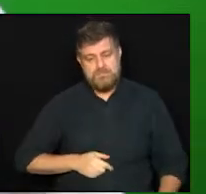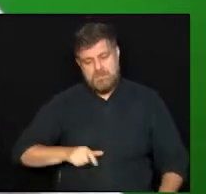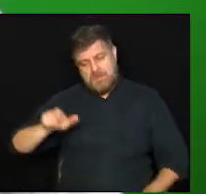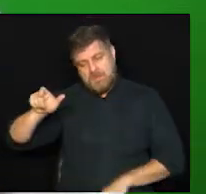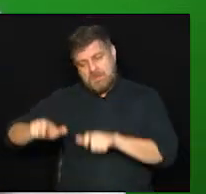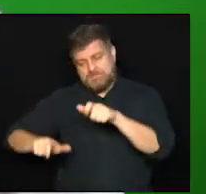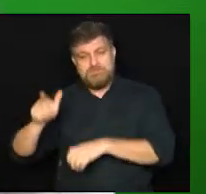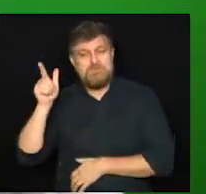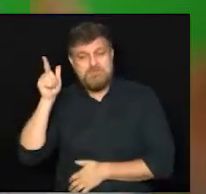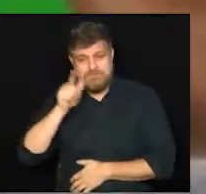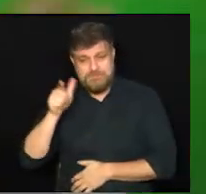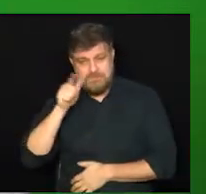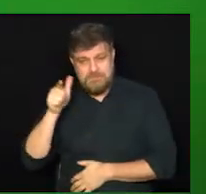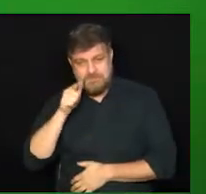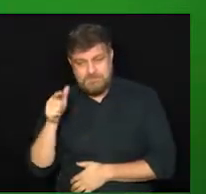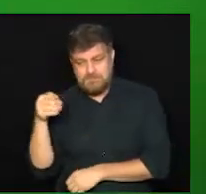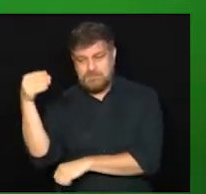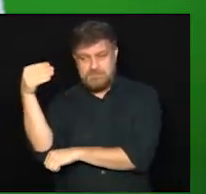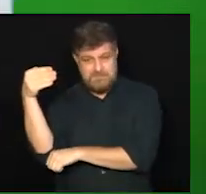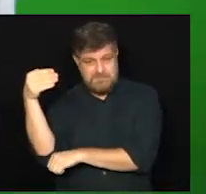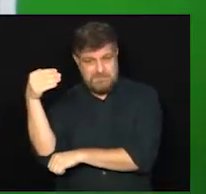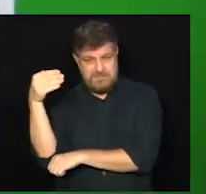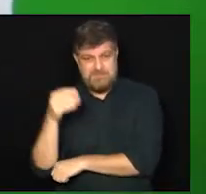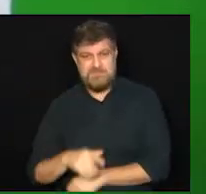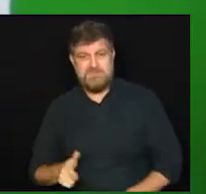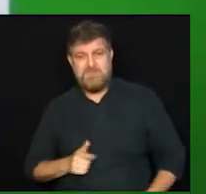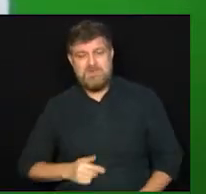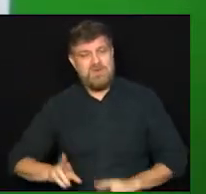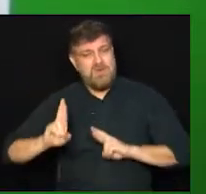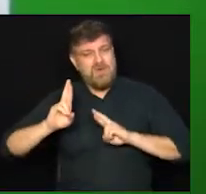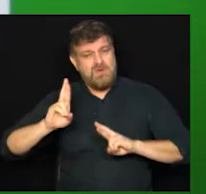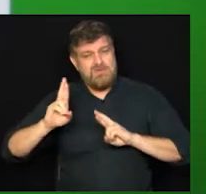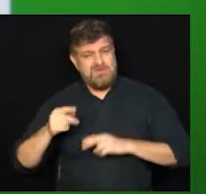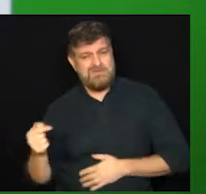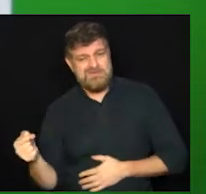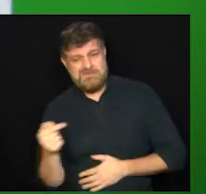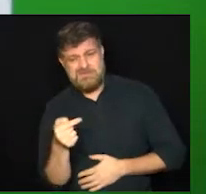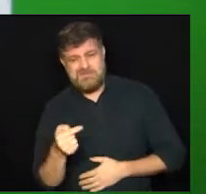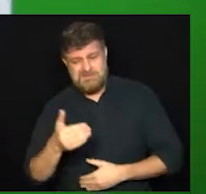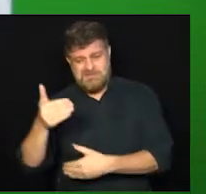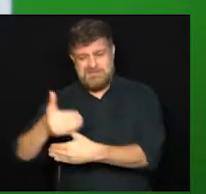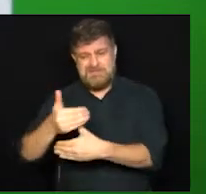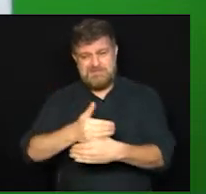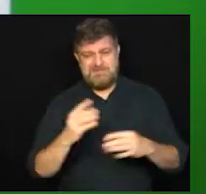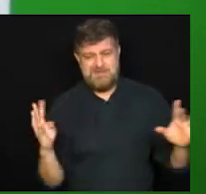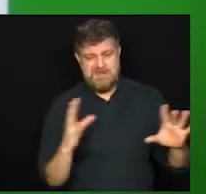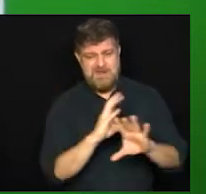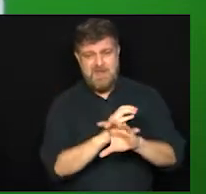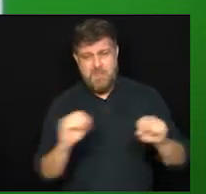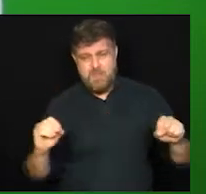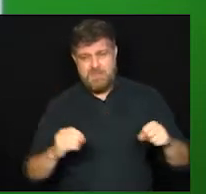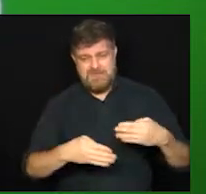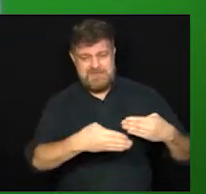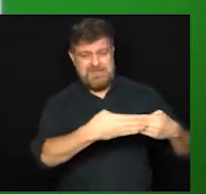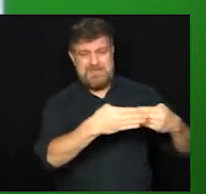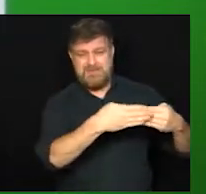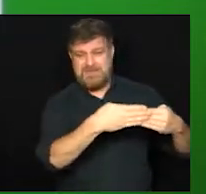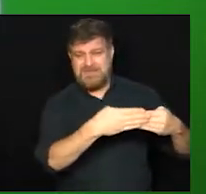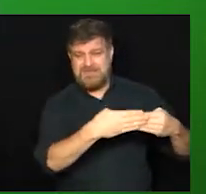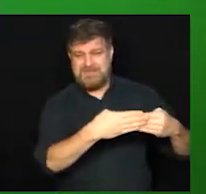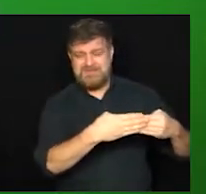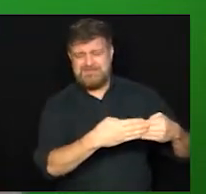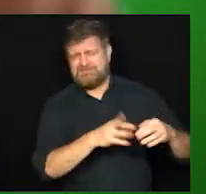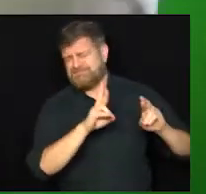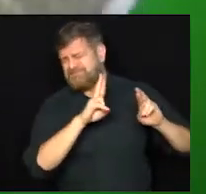possa, tomara que esse lockdown que está lá em Ribeirão Preto, naquela região, não venha